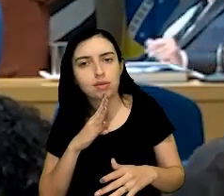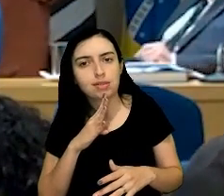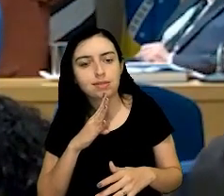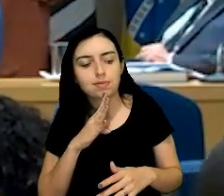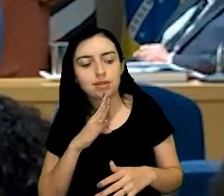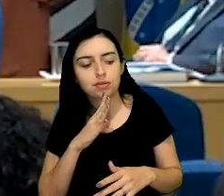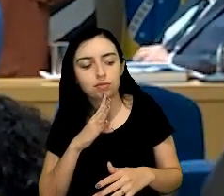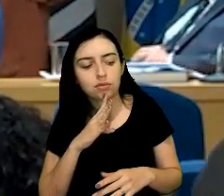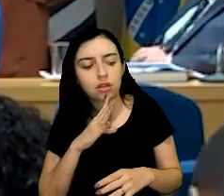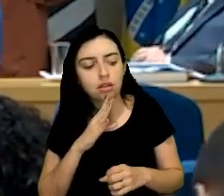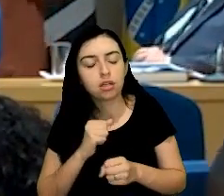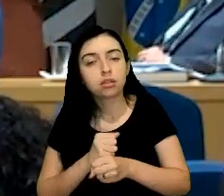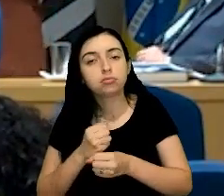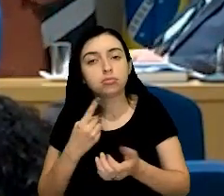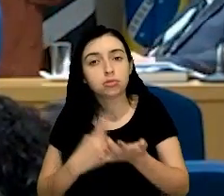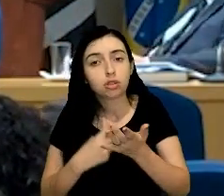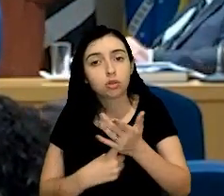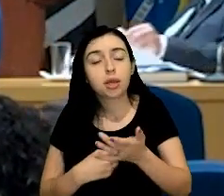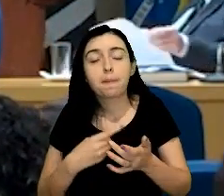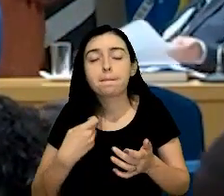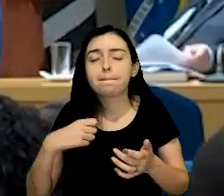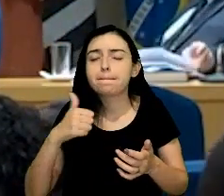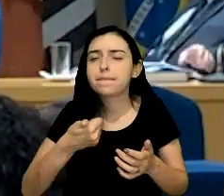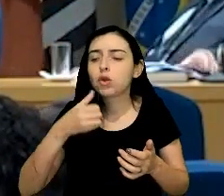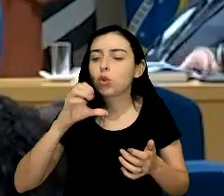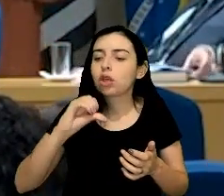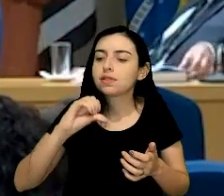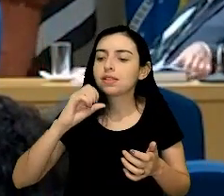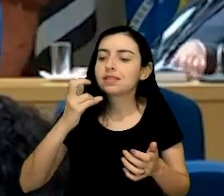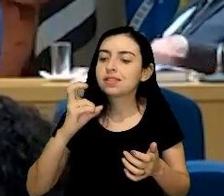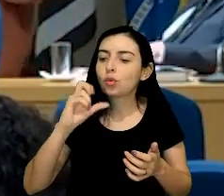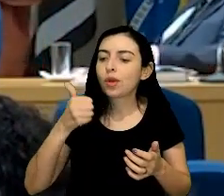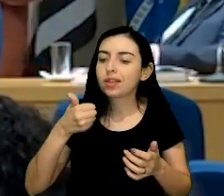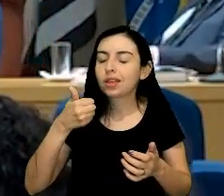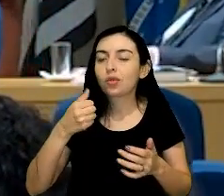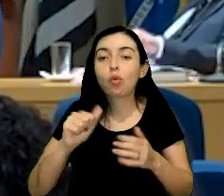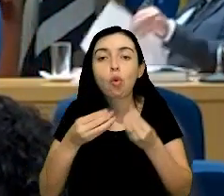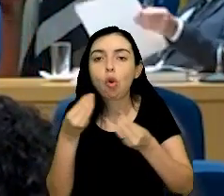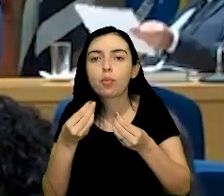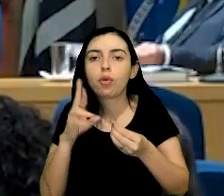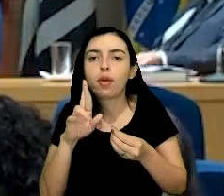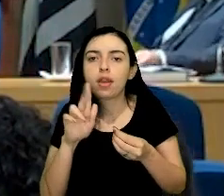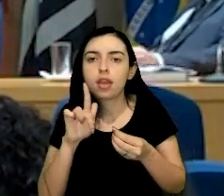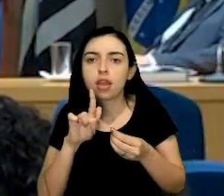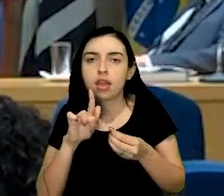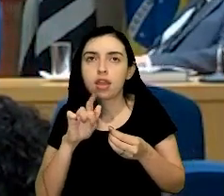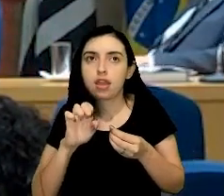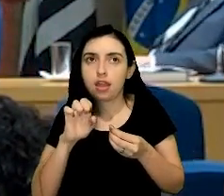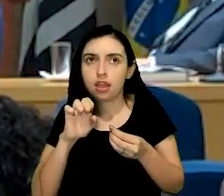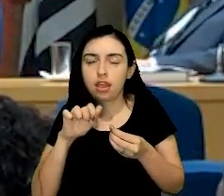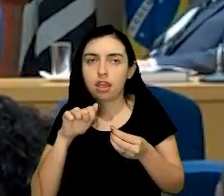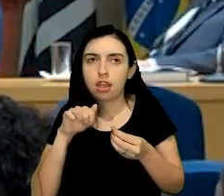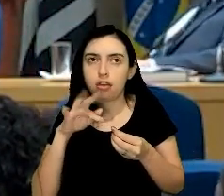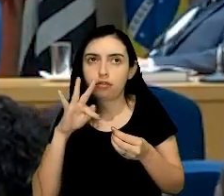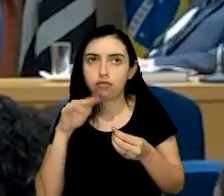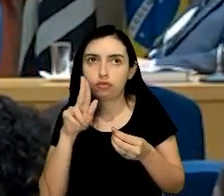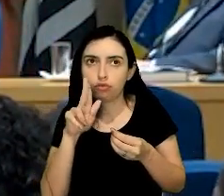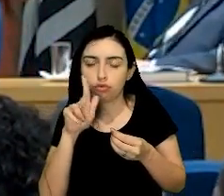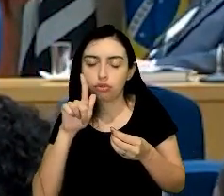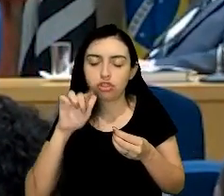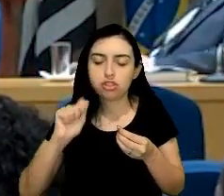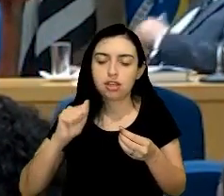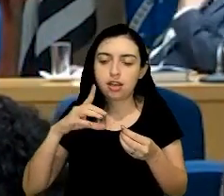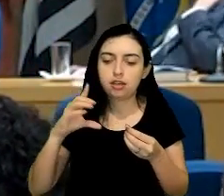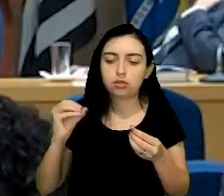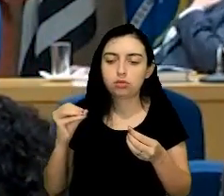de 1951 como refugiado. Então, tem o Conselho Nacional de Refugiados no Ministério da Justiça, que é formado pela